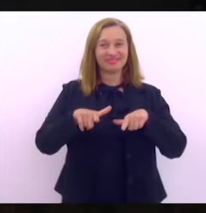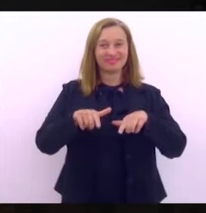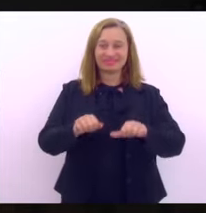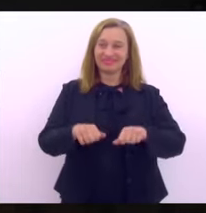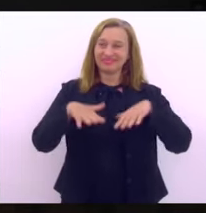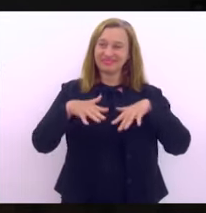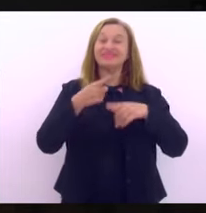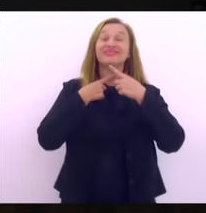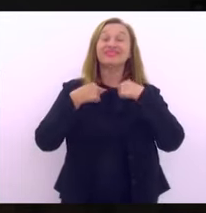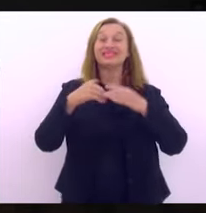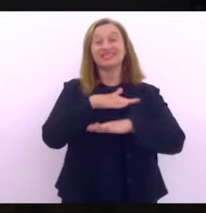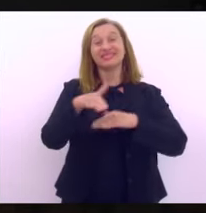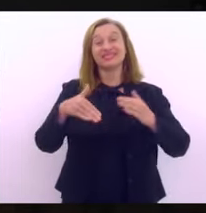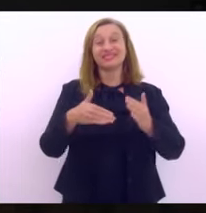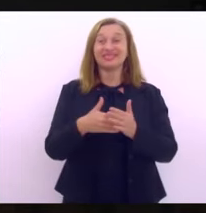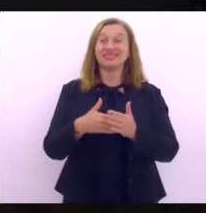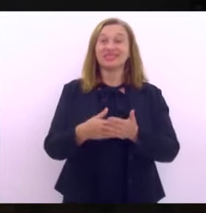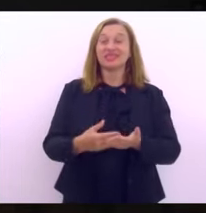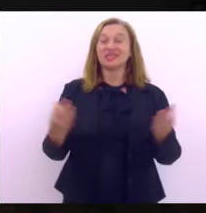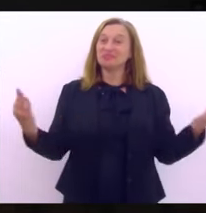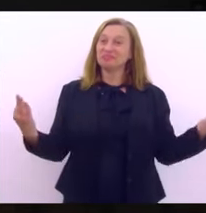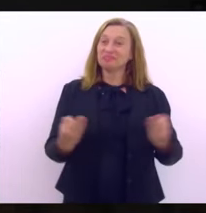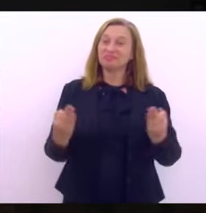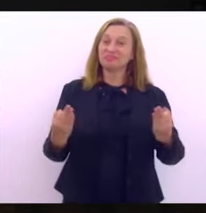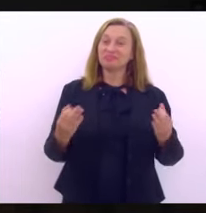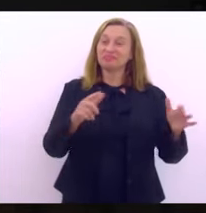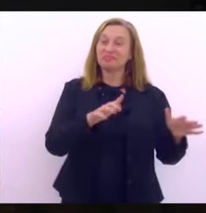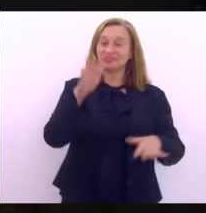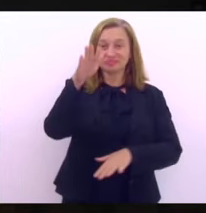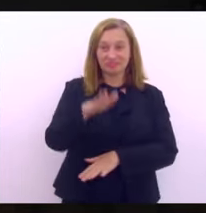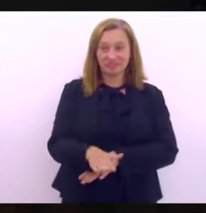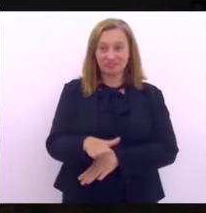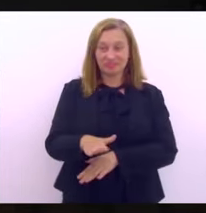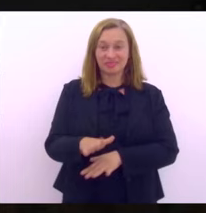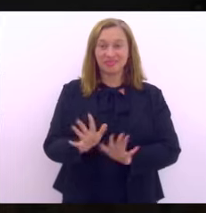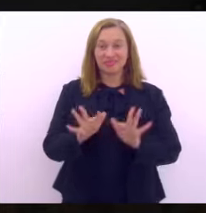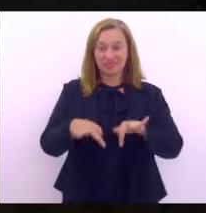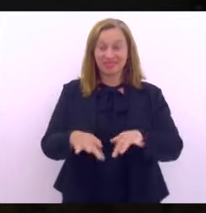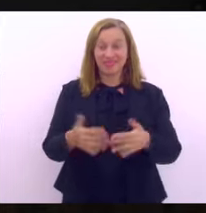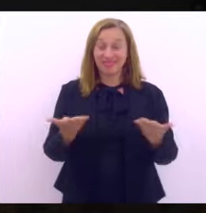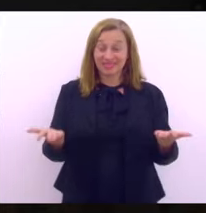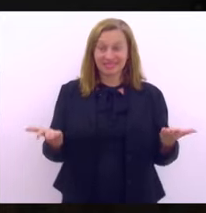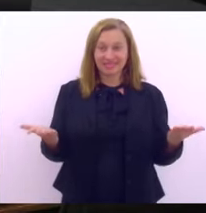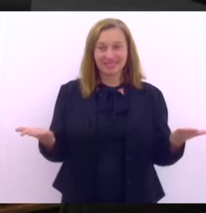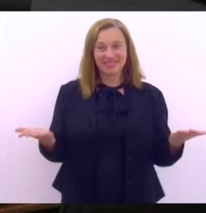desejando a todos um ótimo final de tarde.